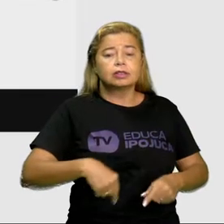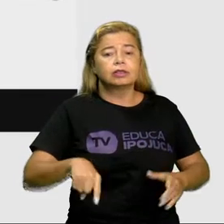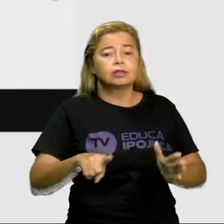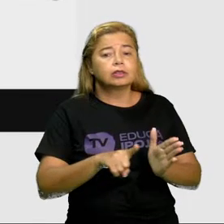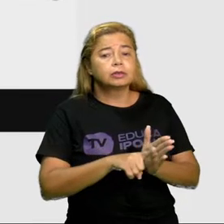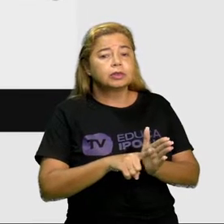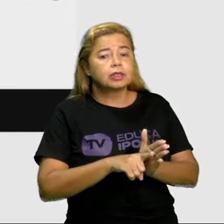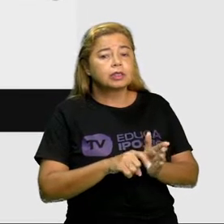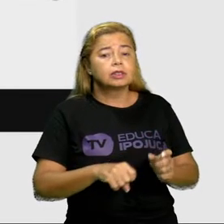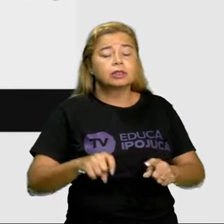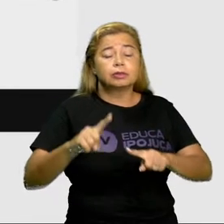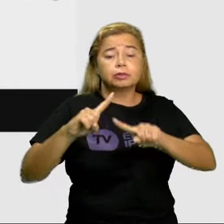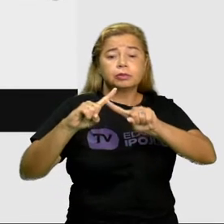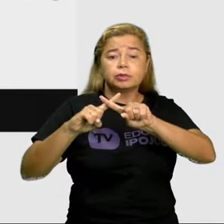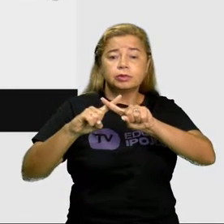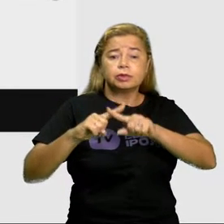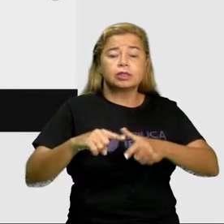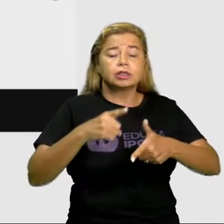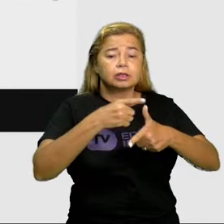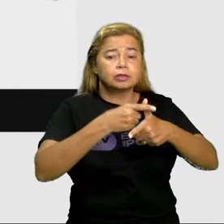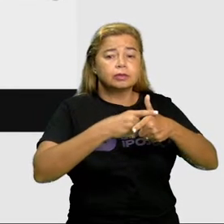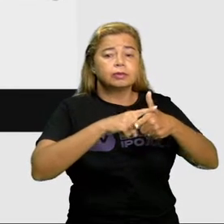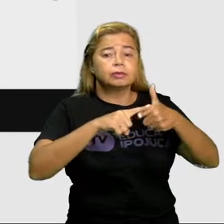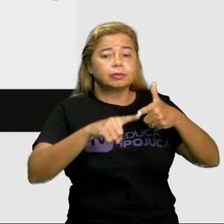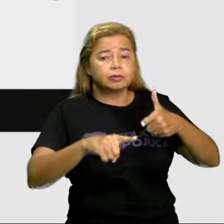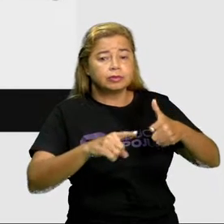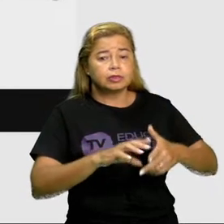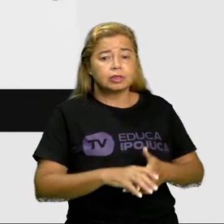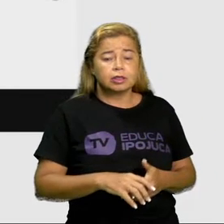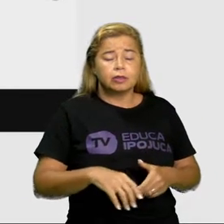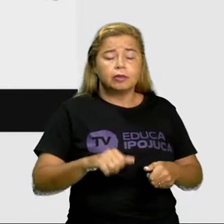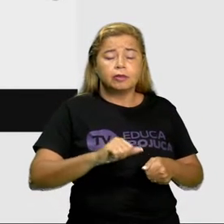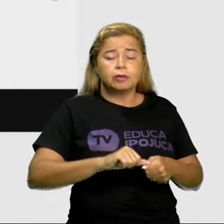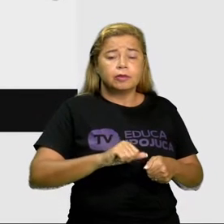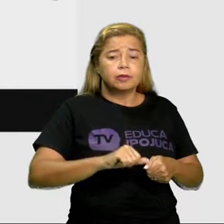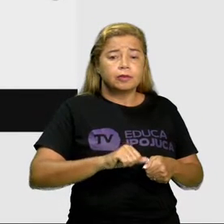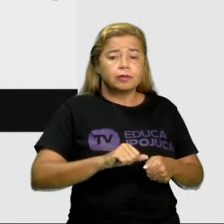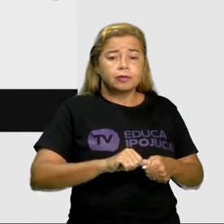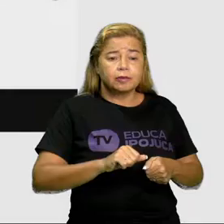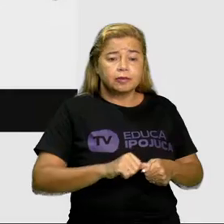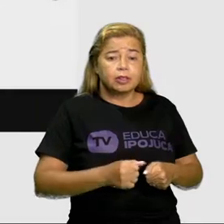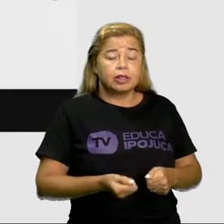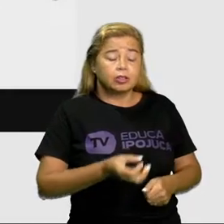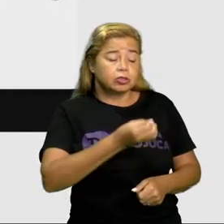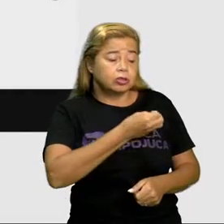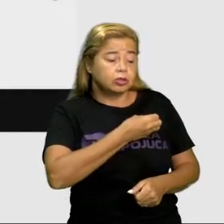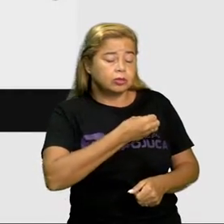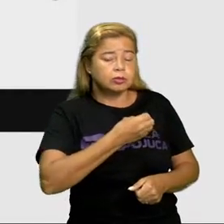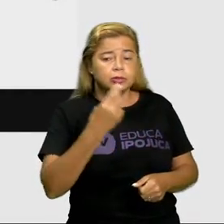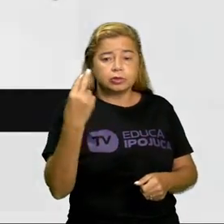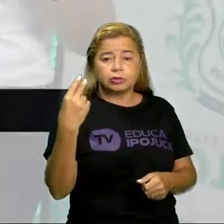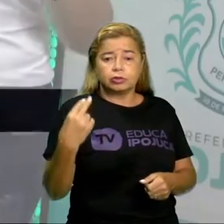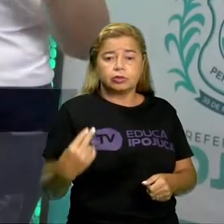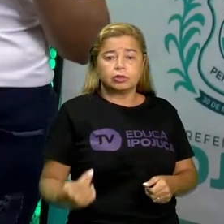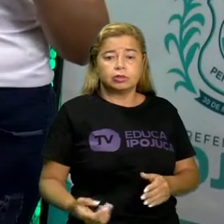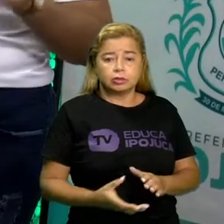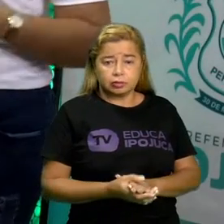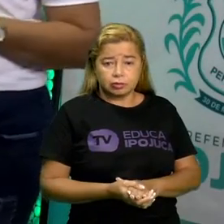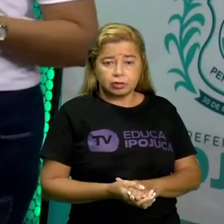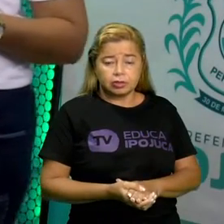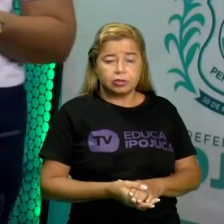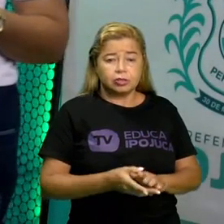e multiplicação e divisão a gente realiza com os números naturais que aqueles aquelas